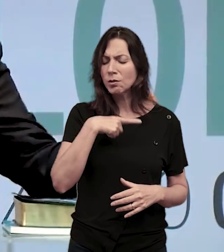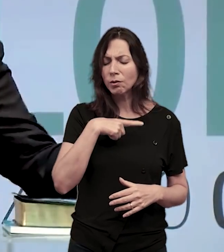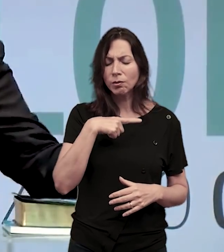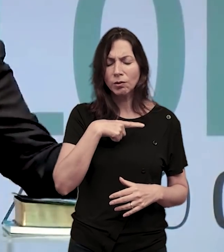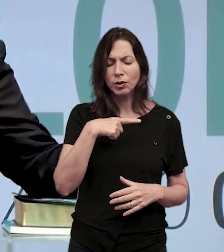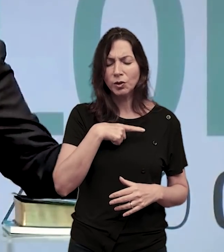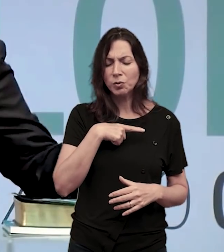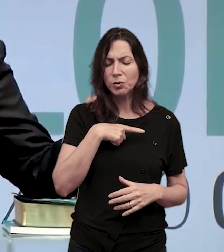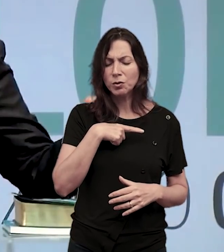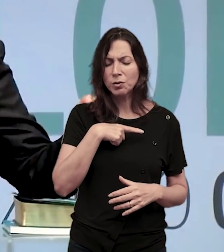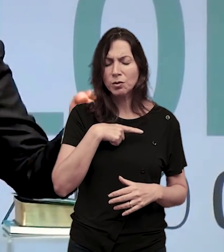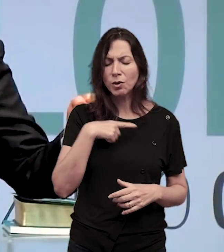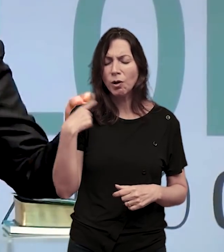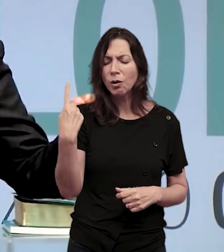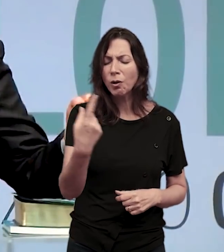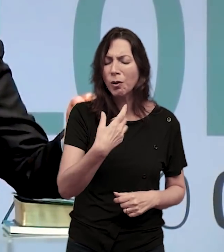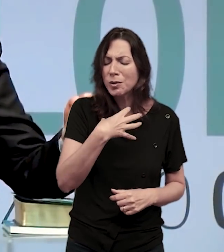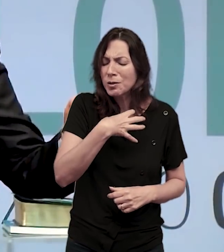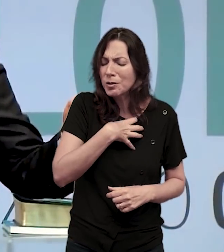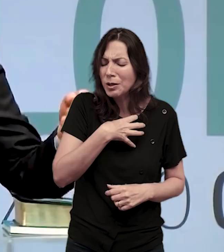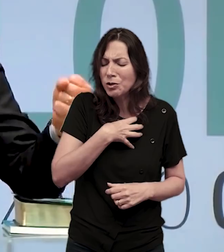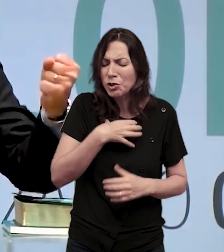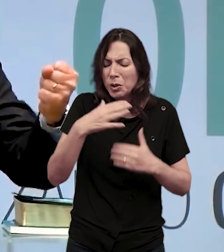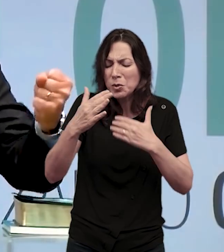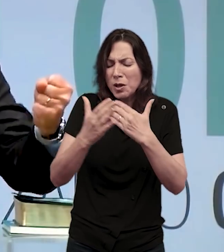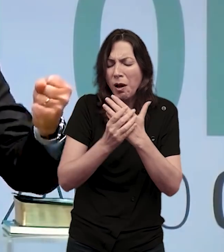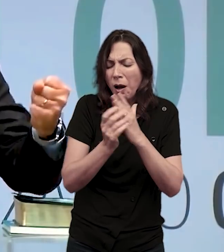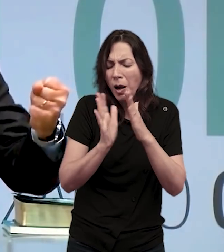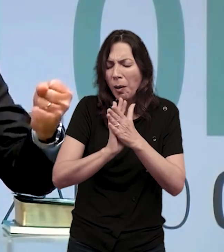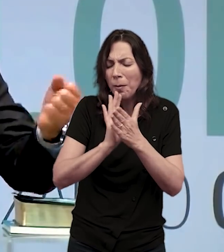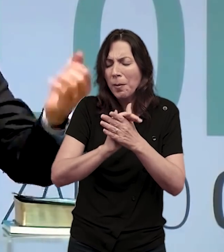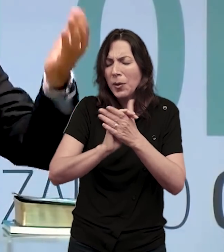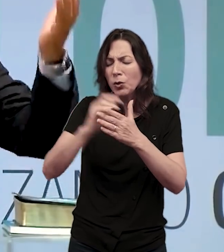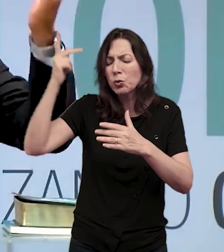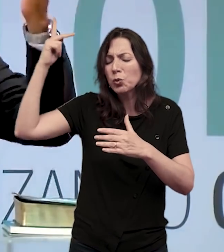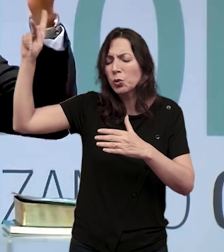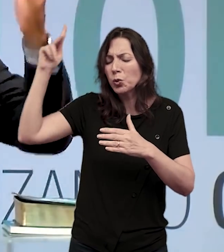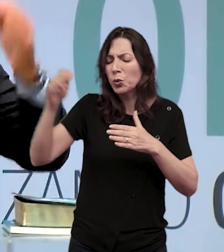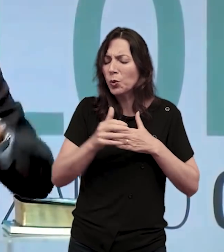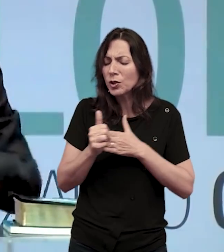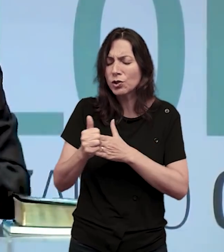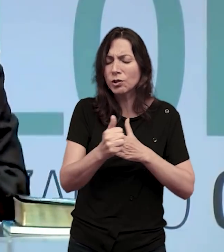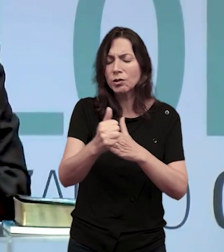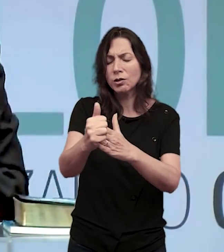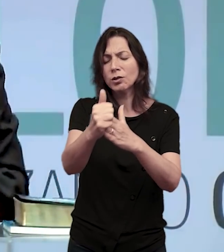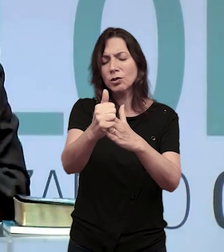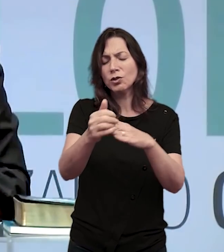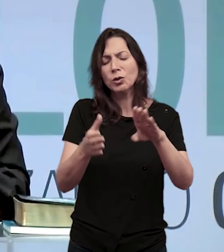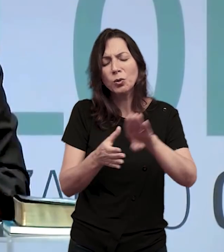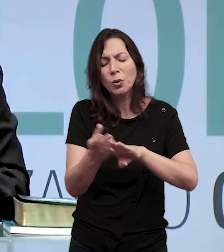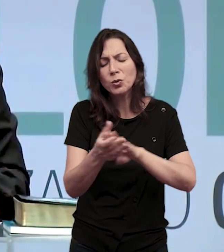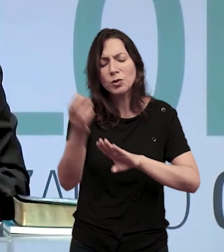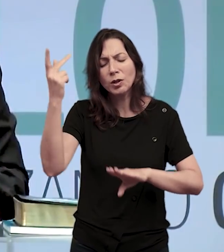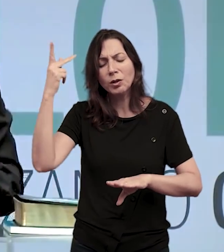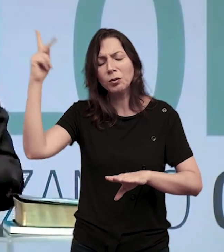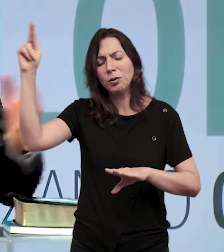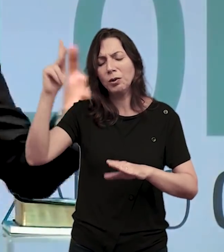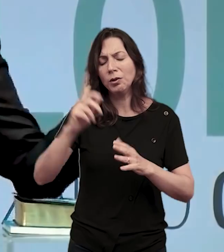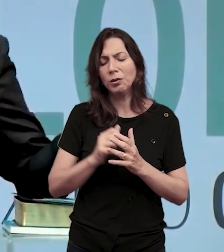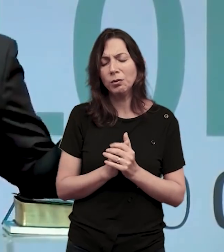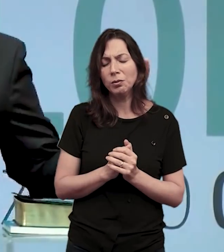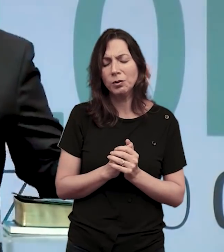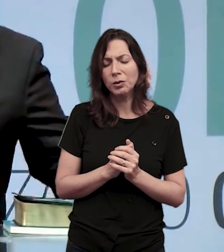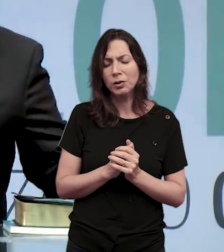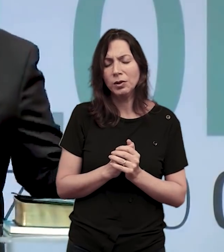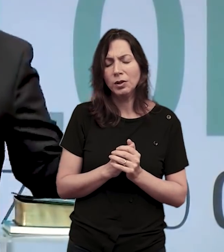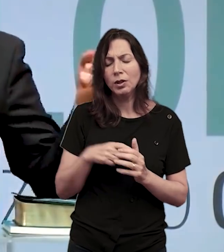Então sentiremos a Tua mão nos pegando e nos conduzindo com o Teu conselho, e depois nos recebendo na glória. Então